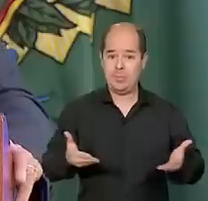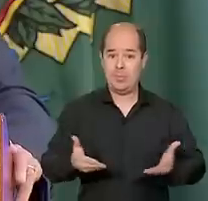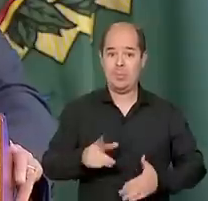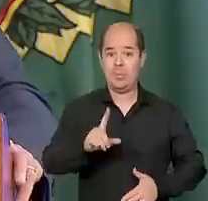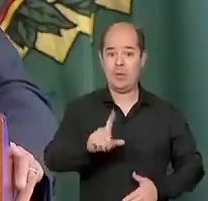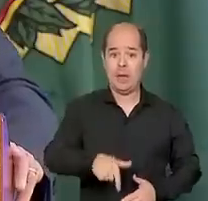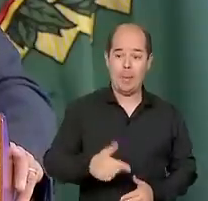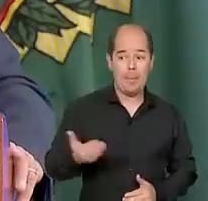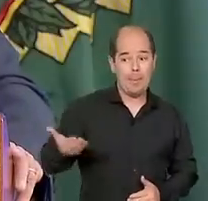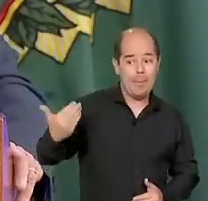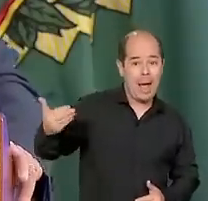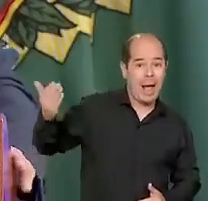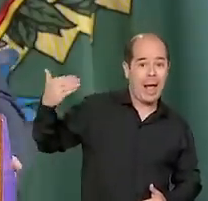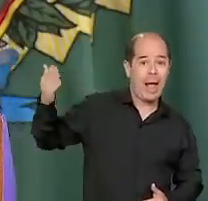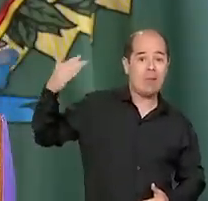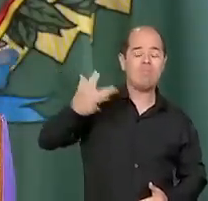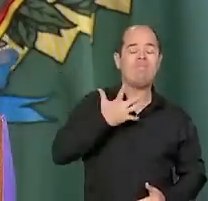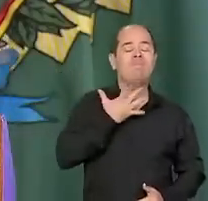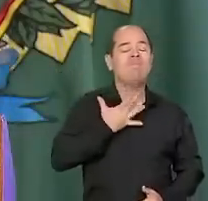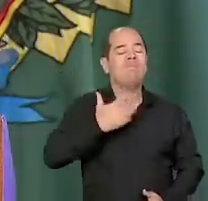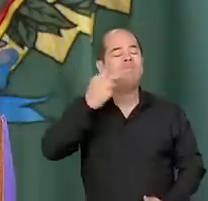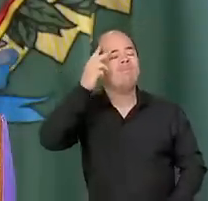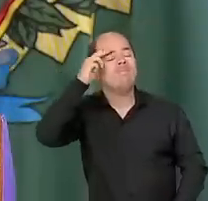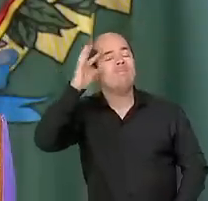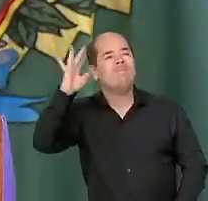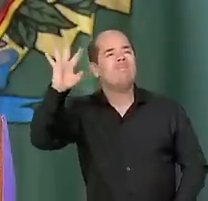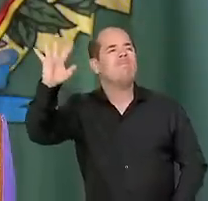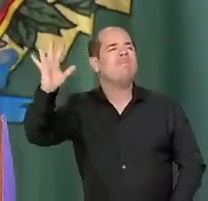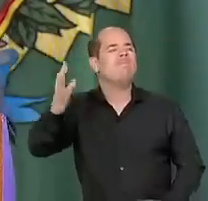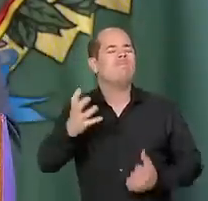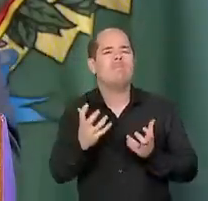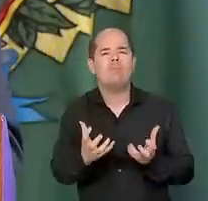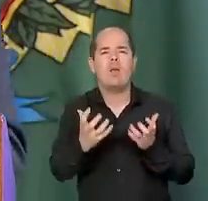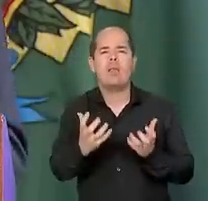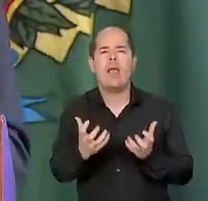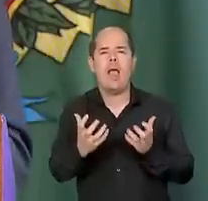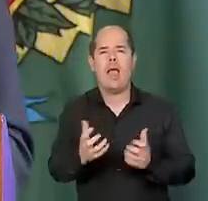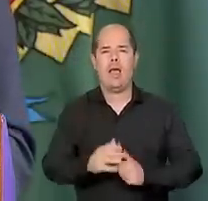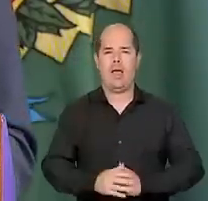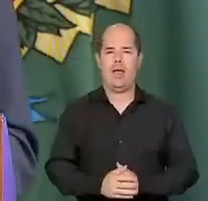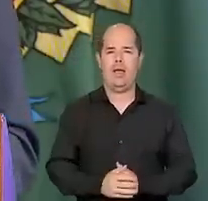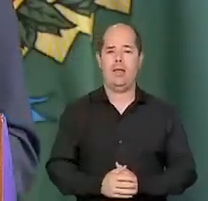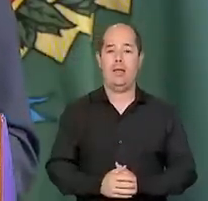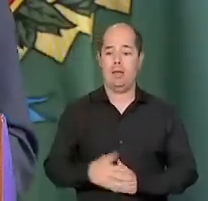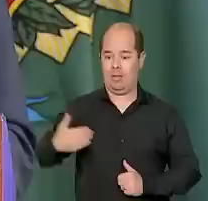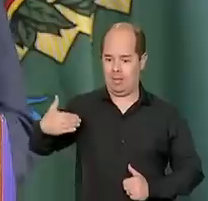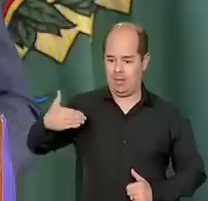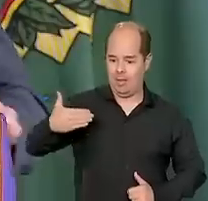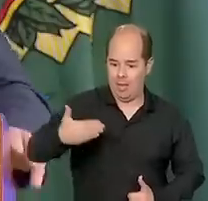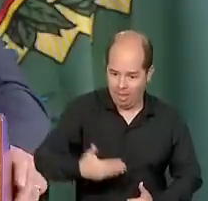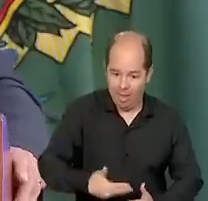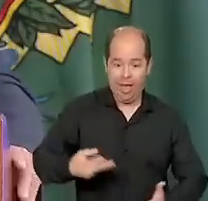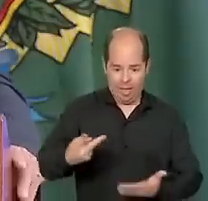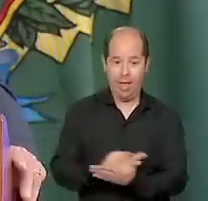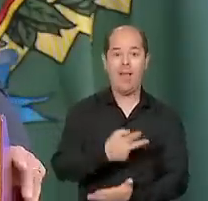de um sonho que a gente já tinha pensado há muito tempo atrás. O